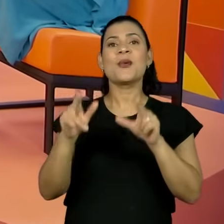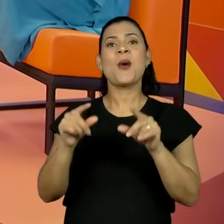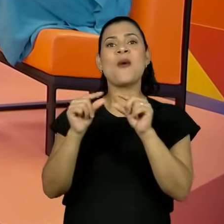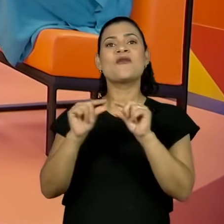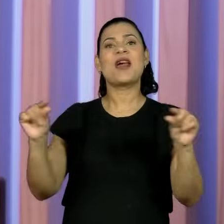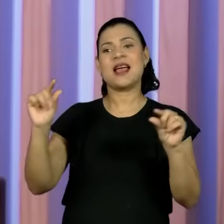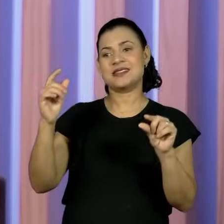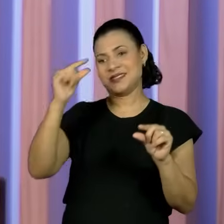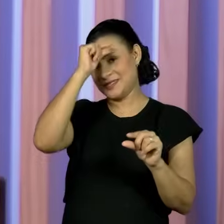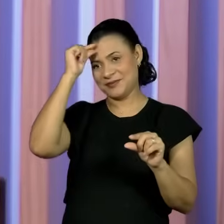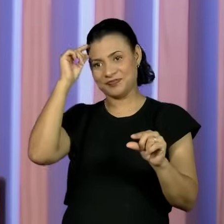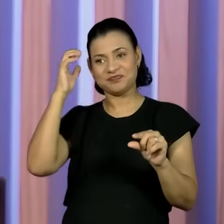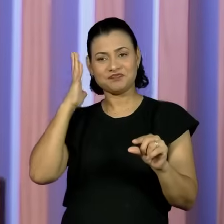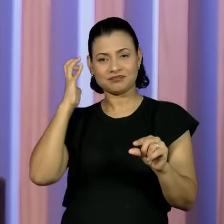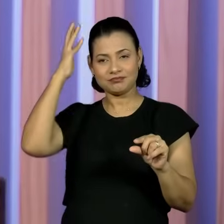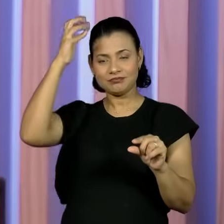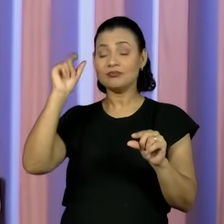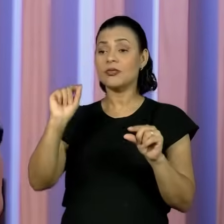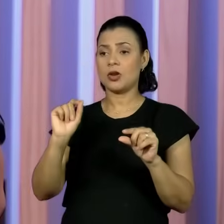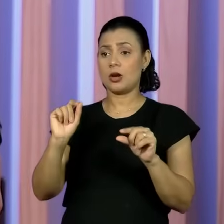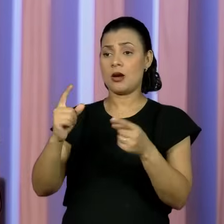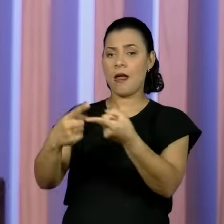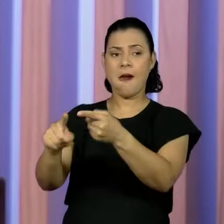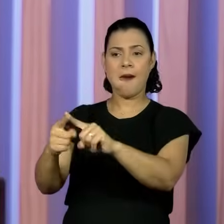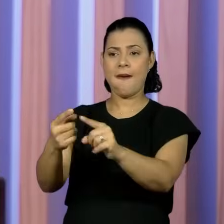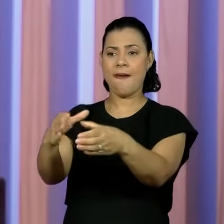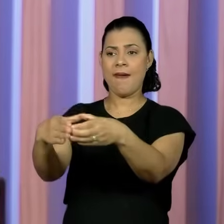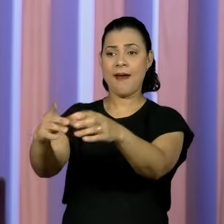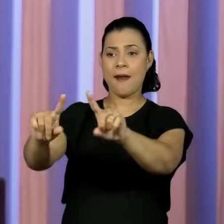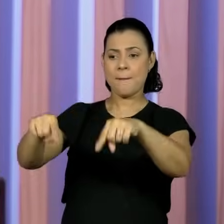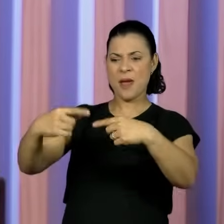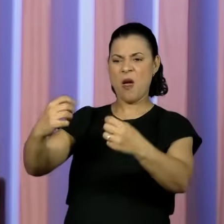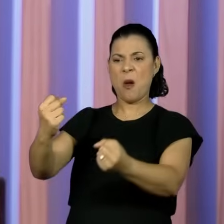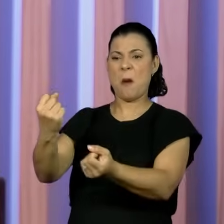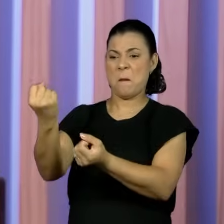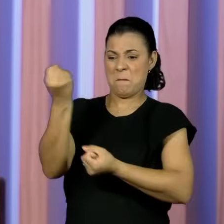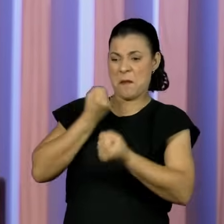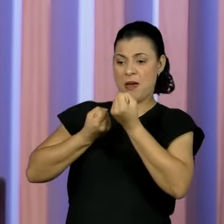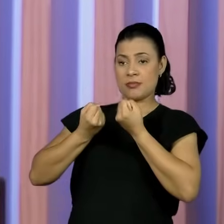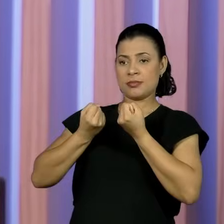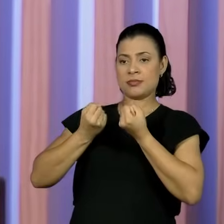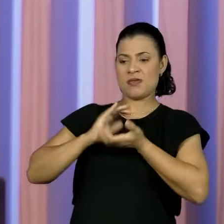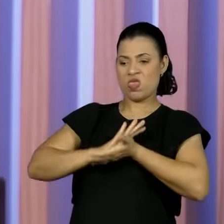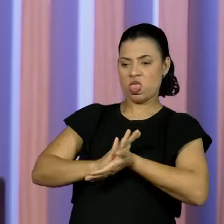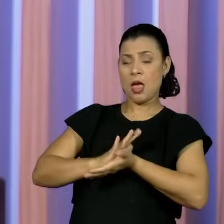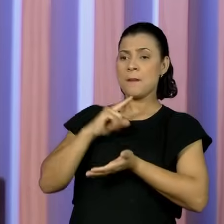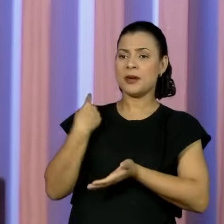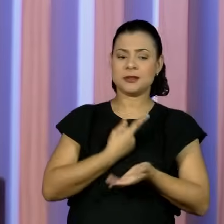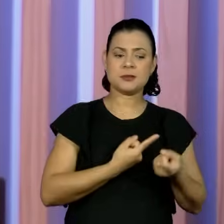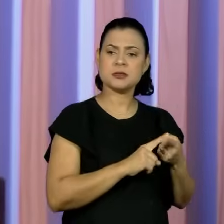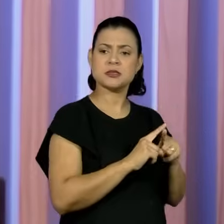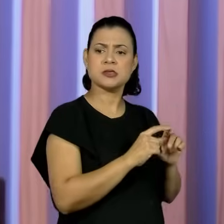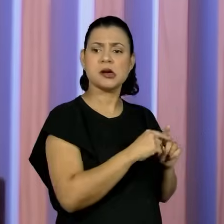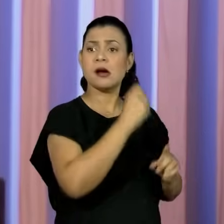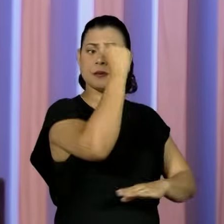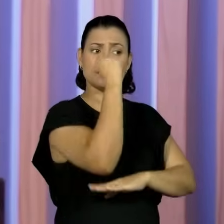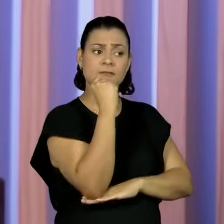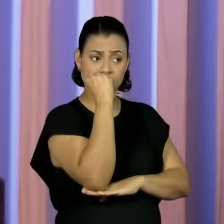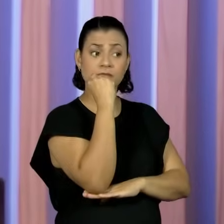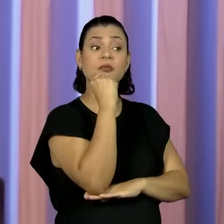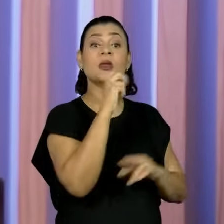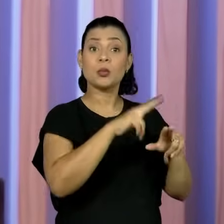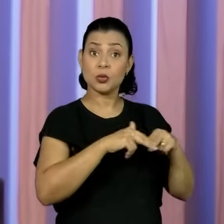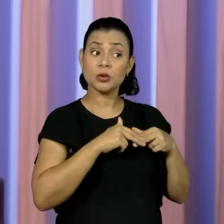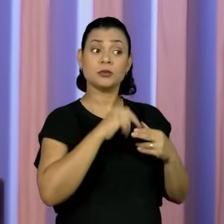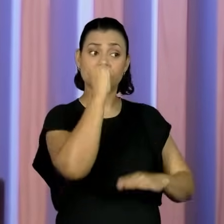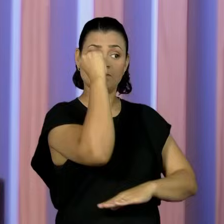de não morrer, coloca nós, pessoas negras, não brancos em geral, pessoas indígenas, como objetos